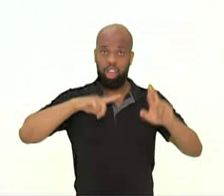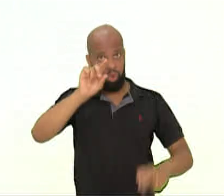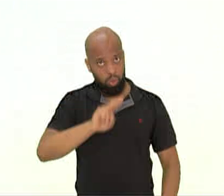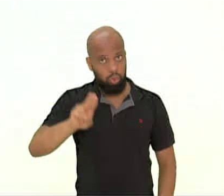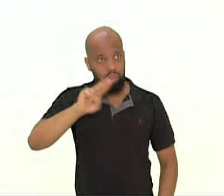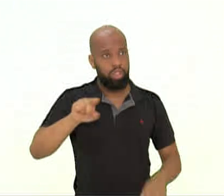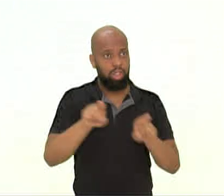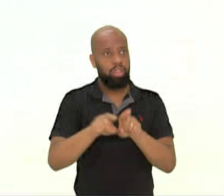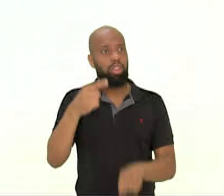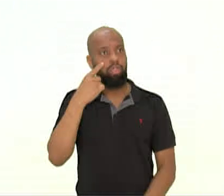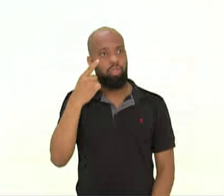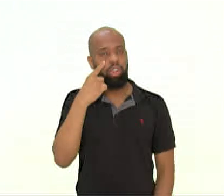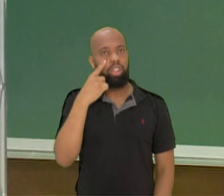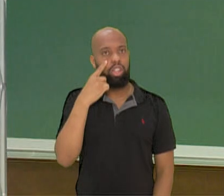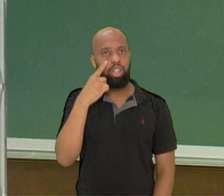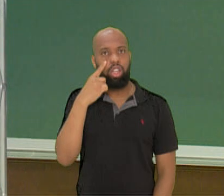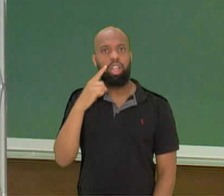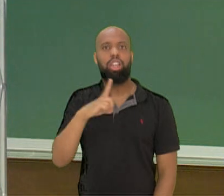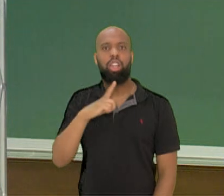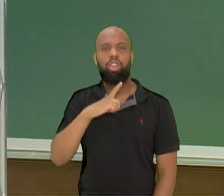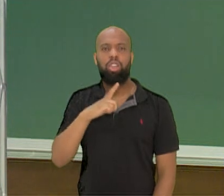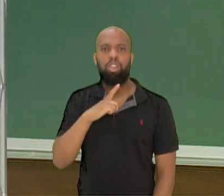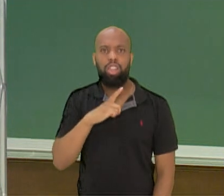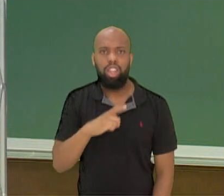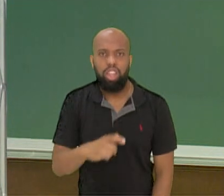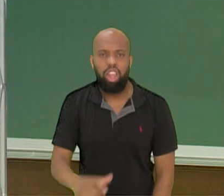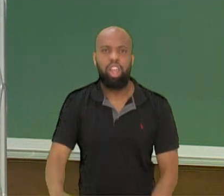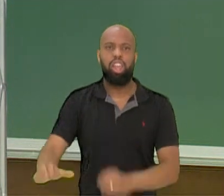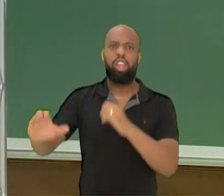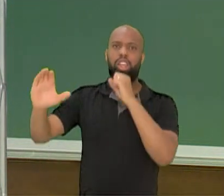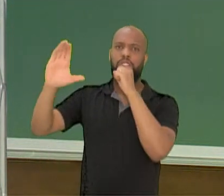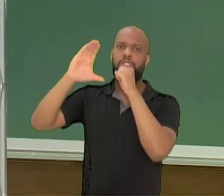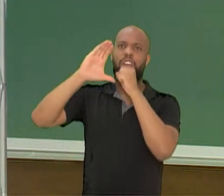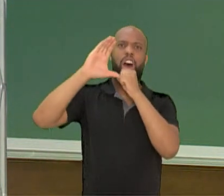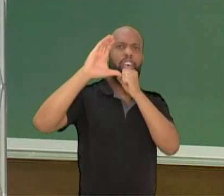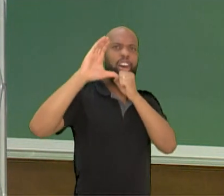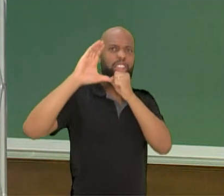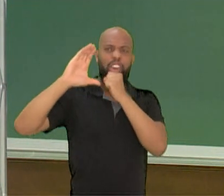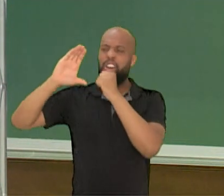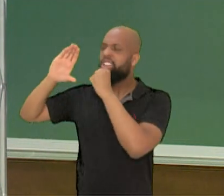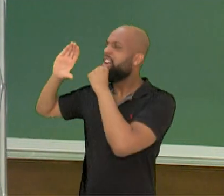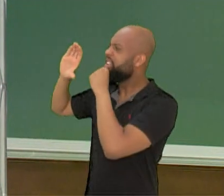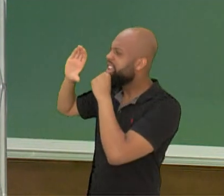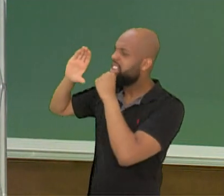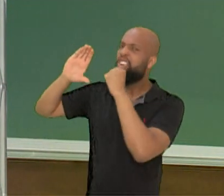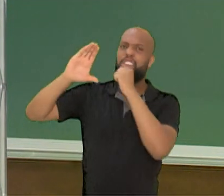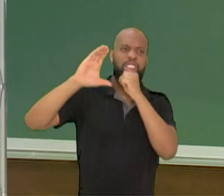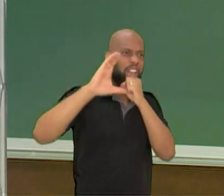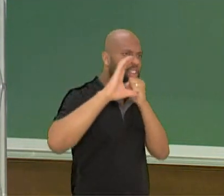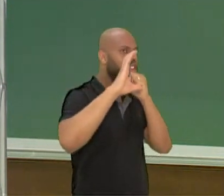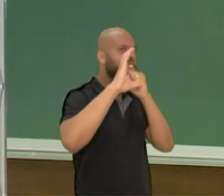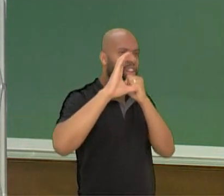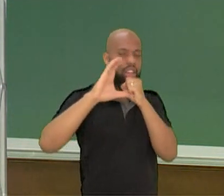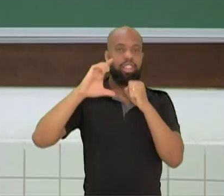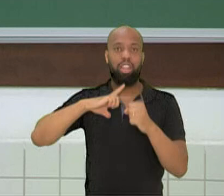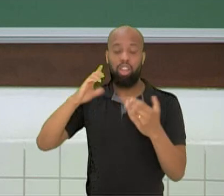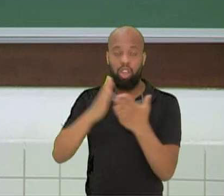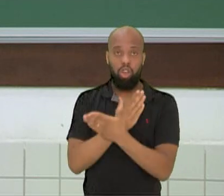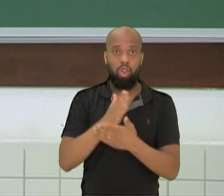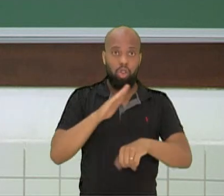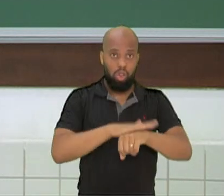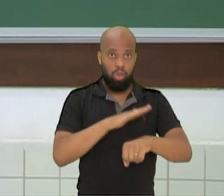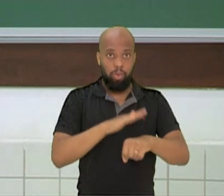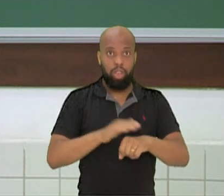que a gente consegue ver aqui. Ó. Em alguns momentos ali o ar acaba sendo comprimido e em alguns momentos ele acaba sendo rarefeito. Por